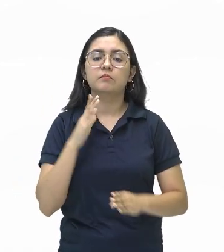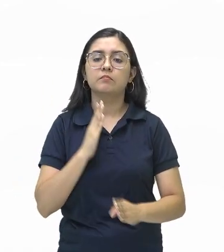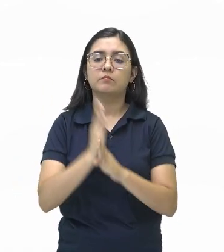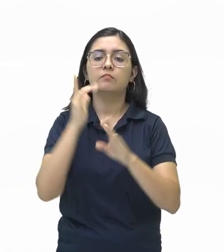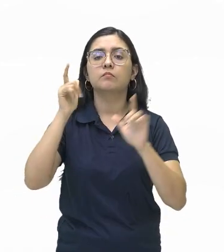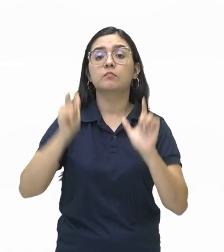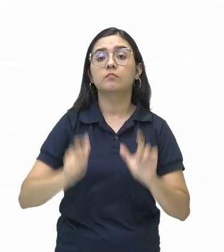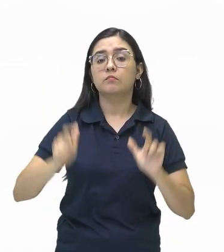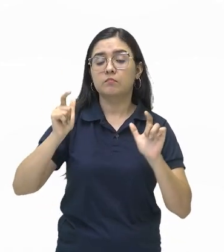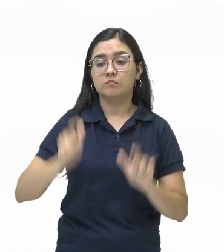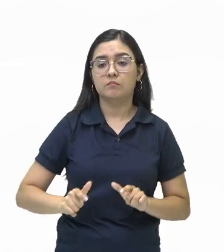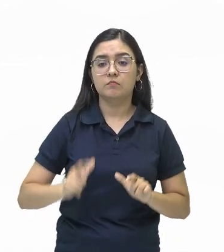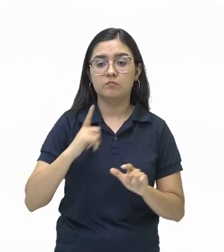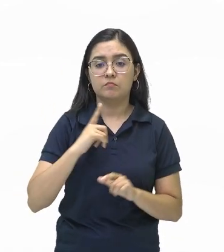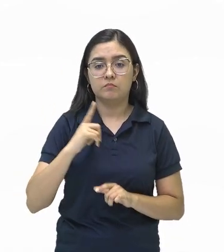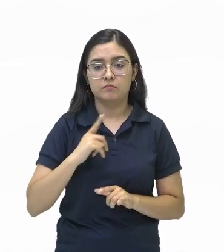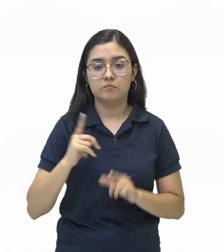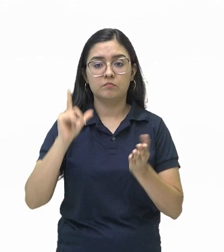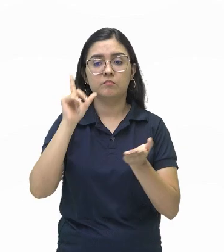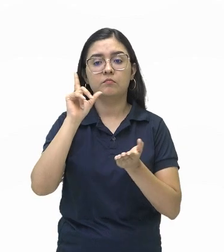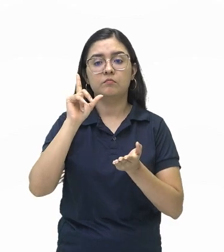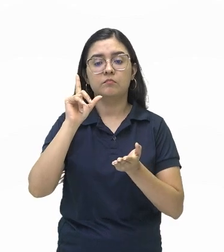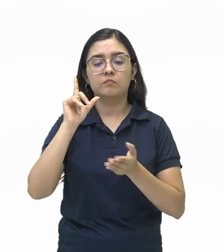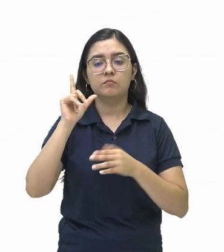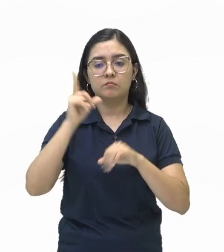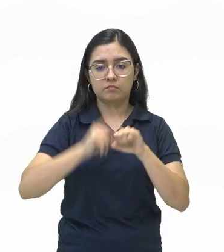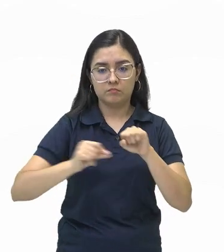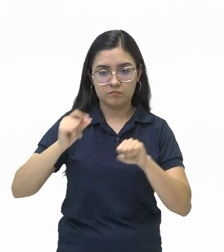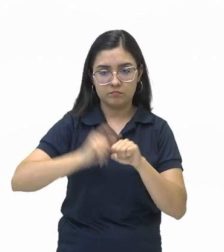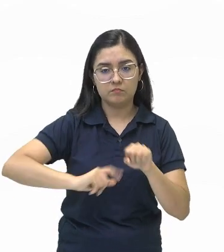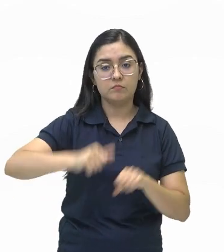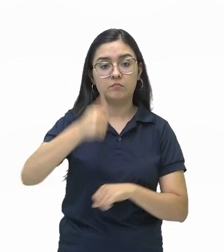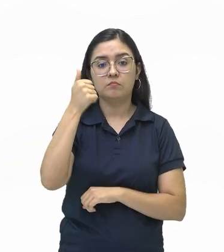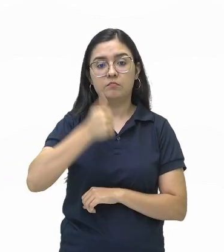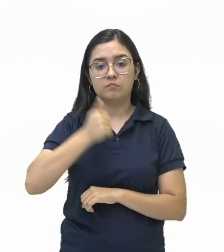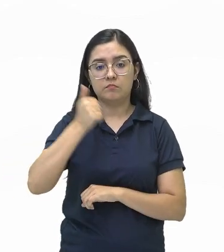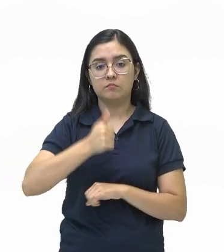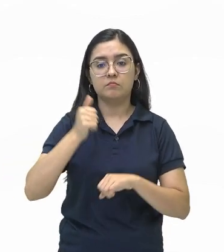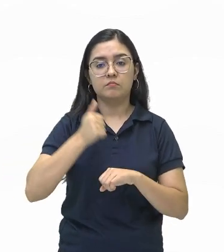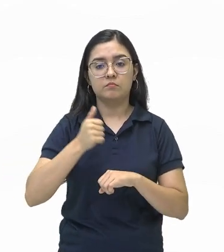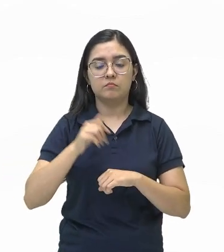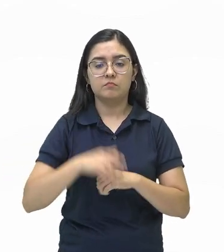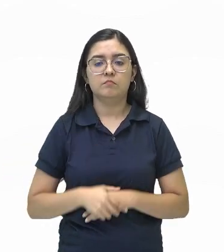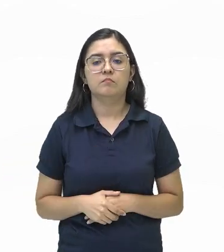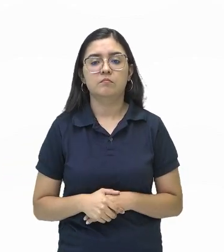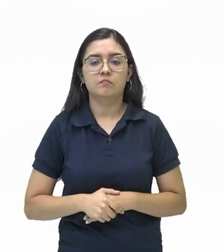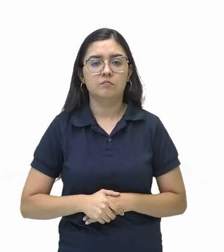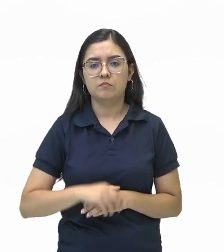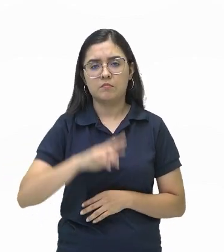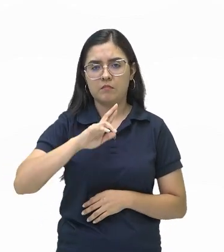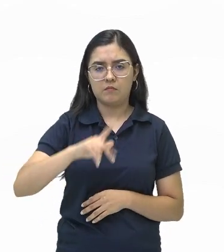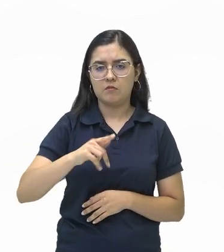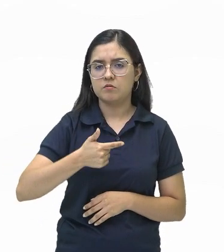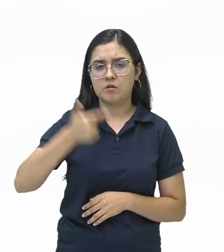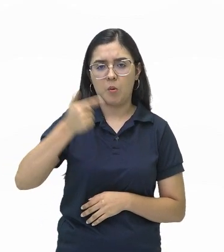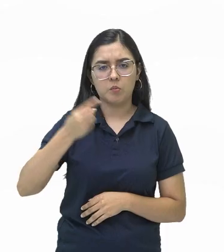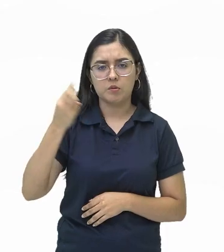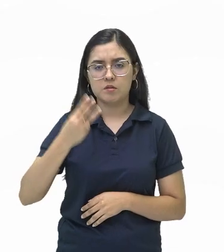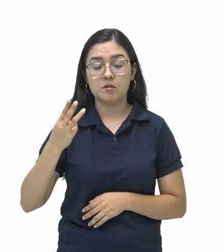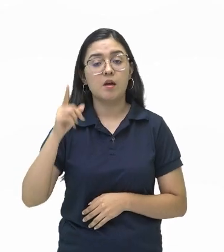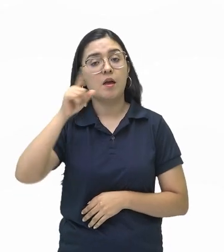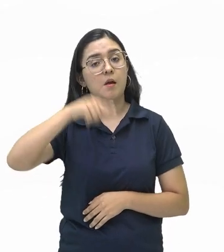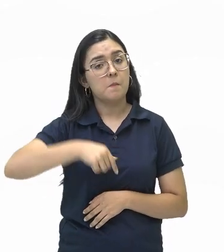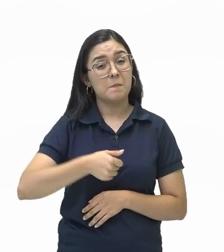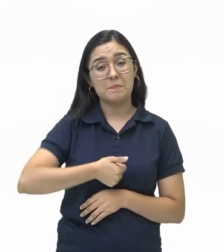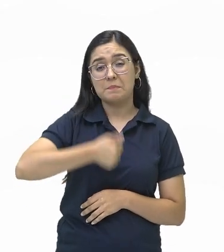encontra aonde, professor? No artigo 1º. Não é no 2º, 3º, 10º artigo. É